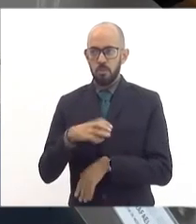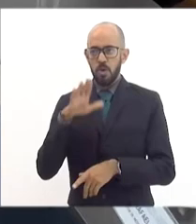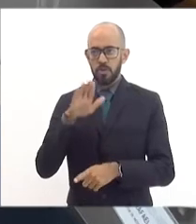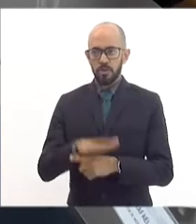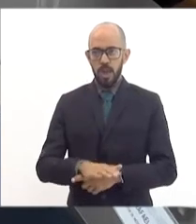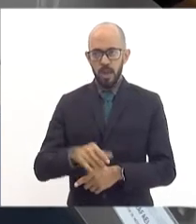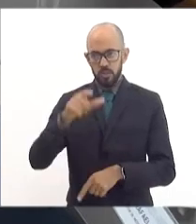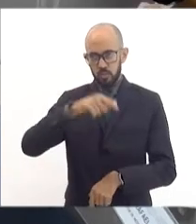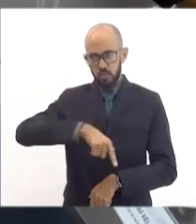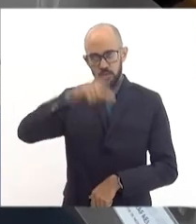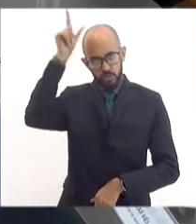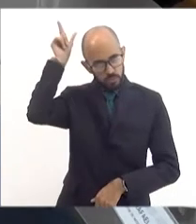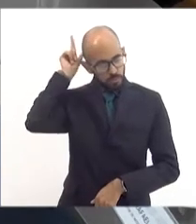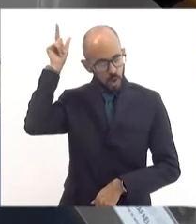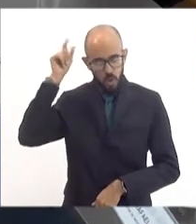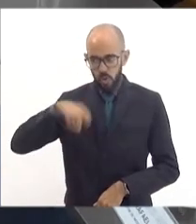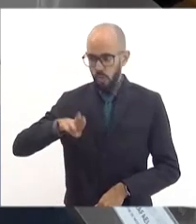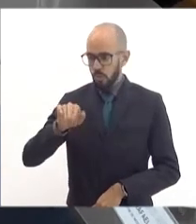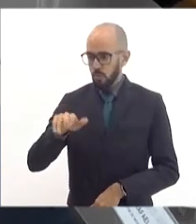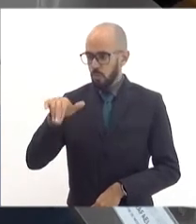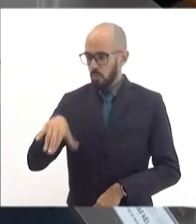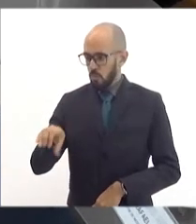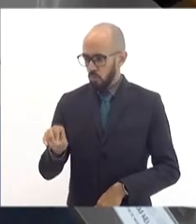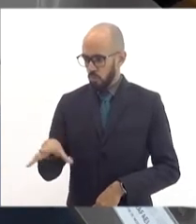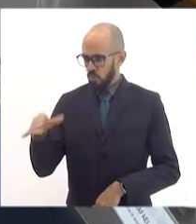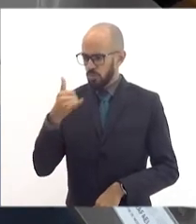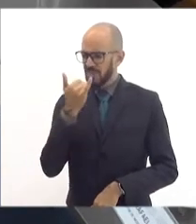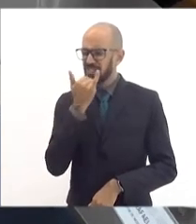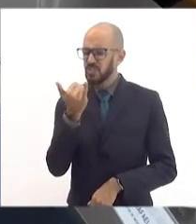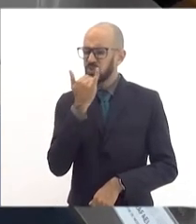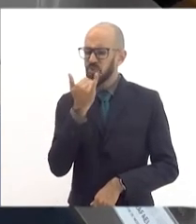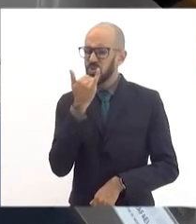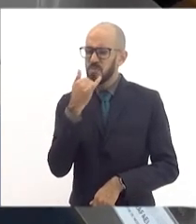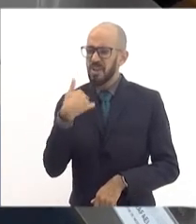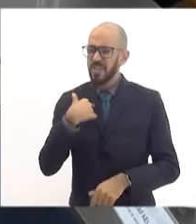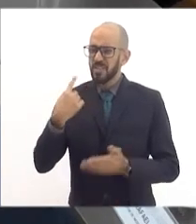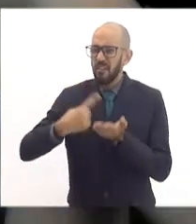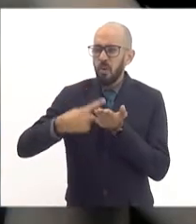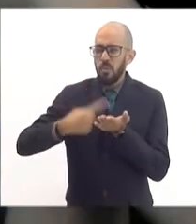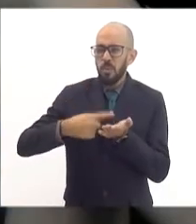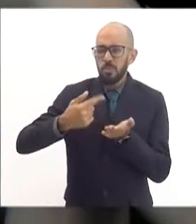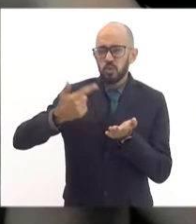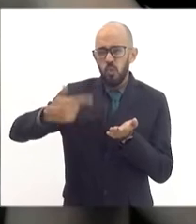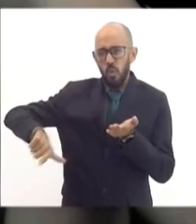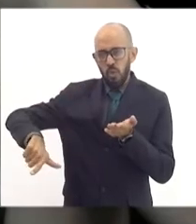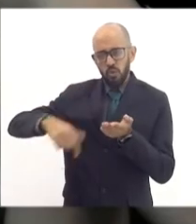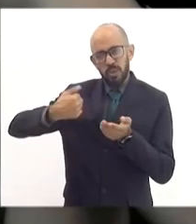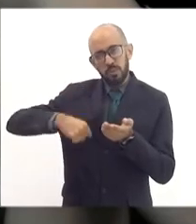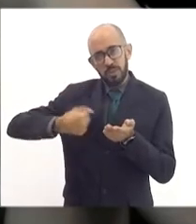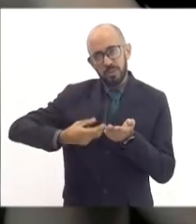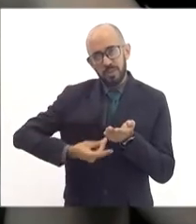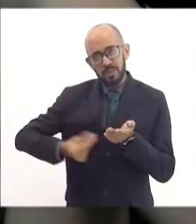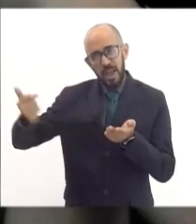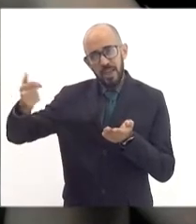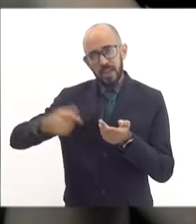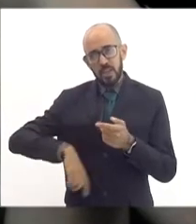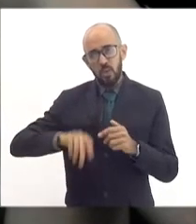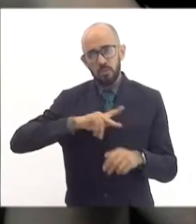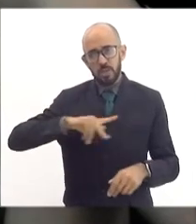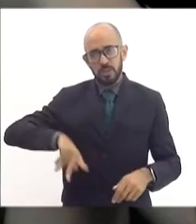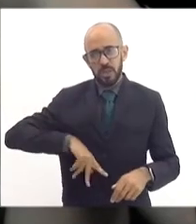deputado Luiz Paulo, deputado Bruno Dallaire. Pedi desculpa, eu estava em outro compromisso, já vou ter que sair para o outro, inclusive, com o nosso presidente da